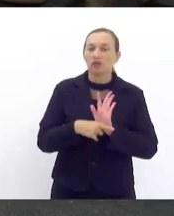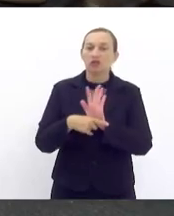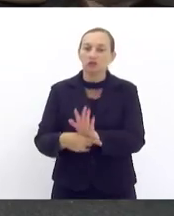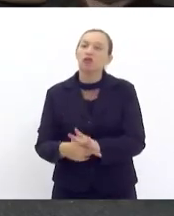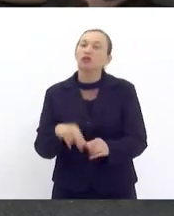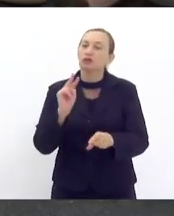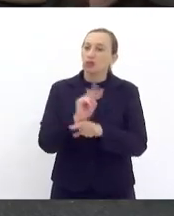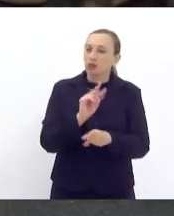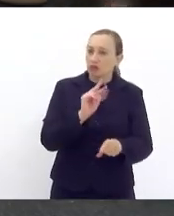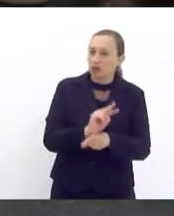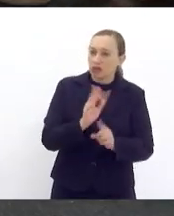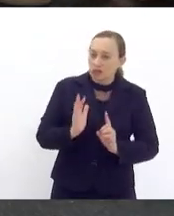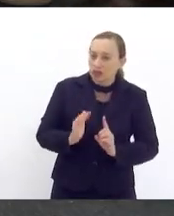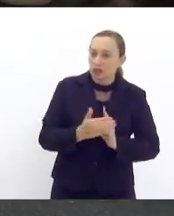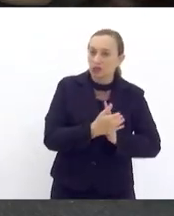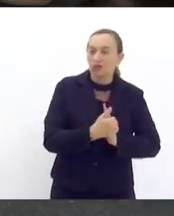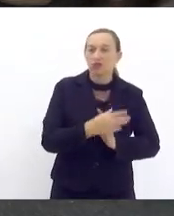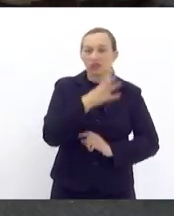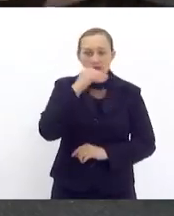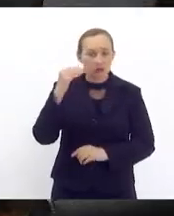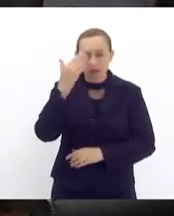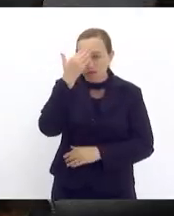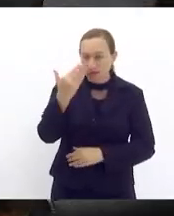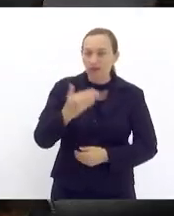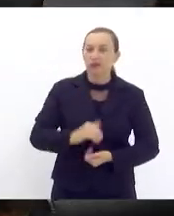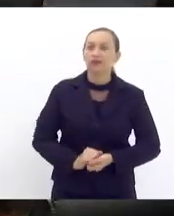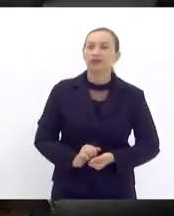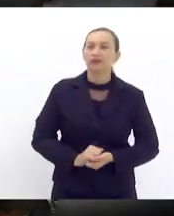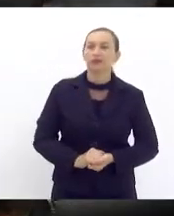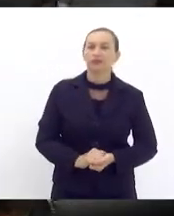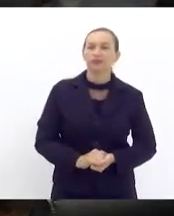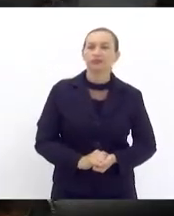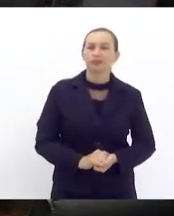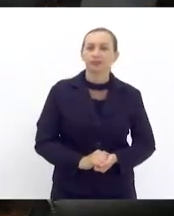proteção dessas adolescentes muito obrigada